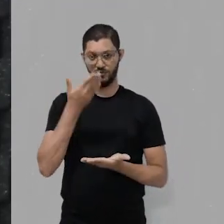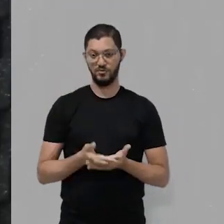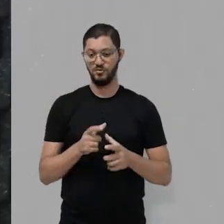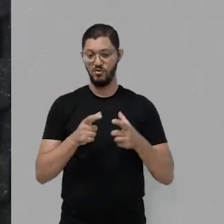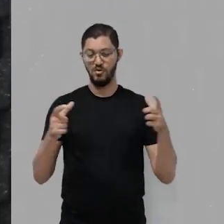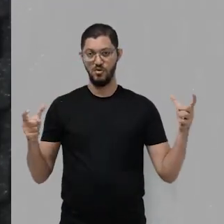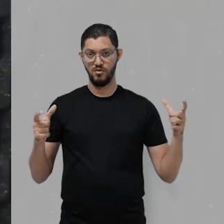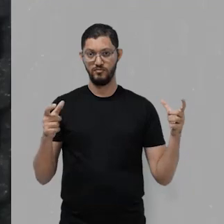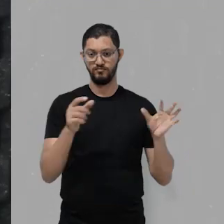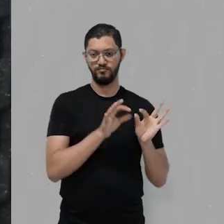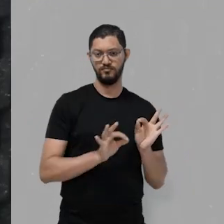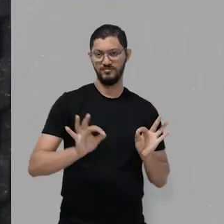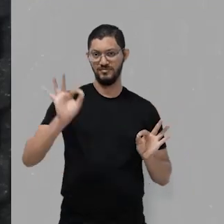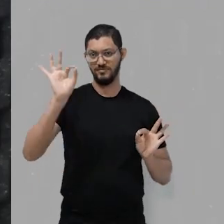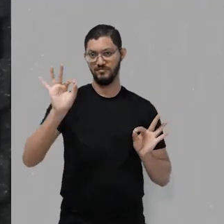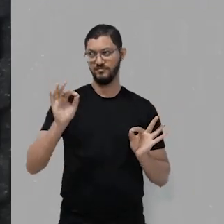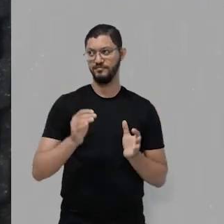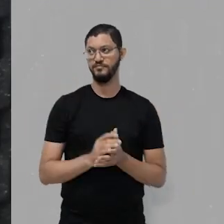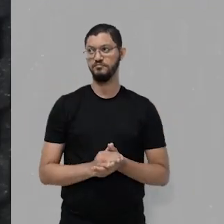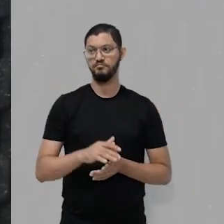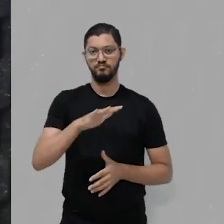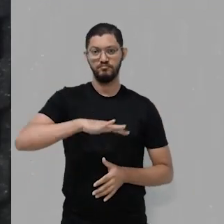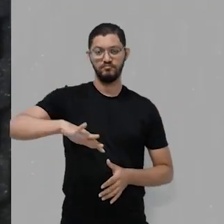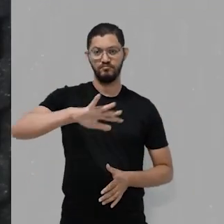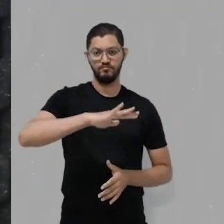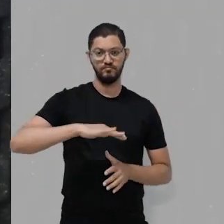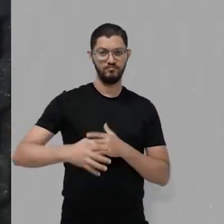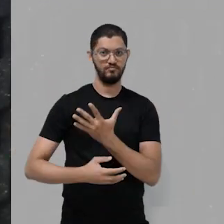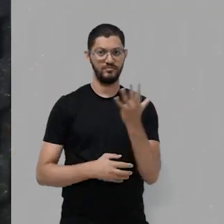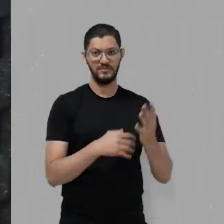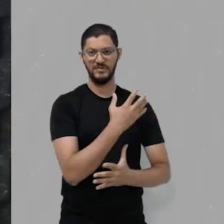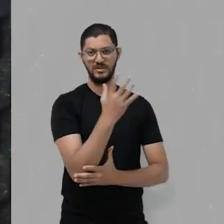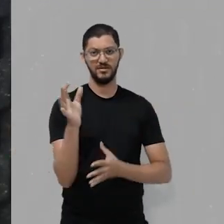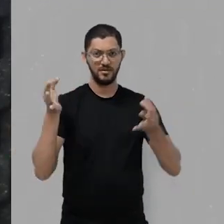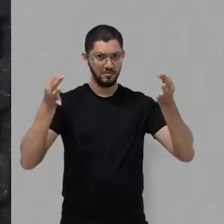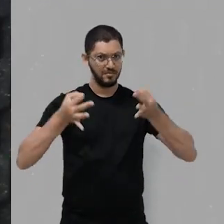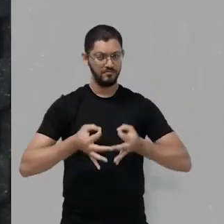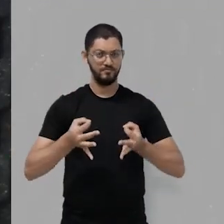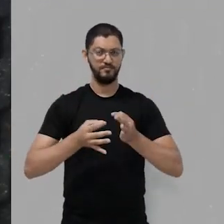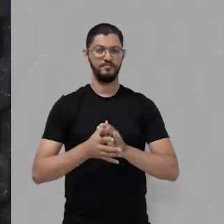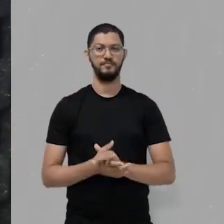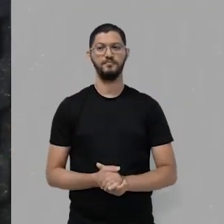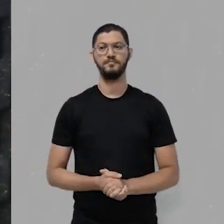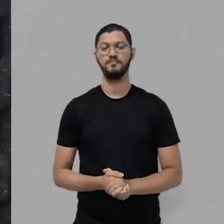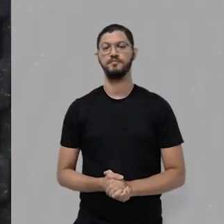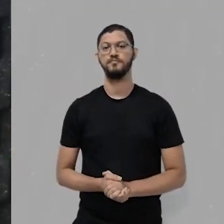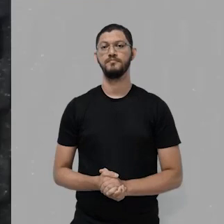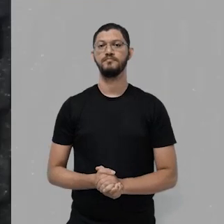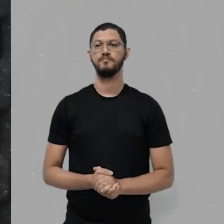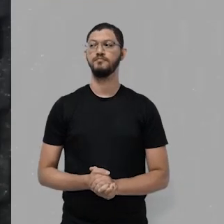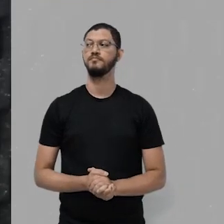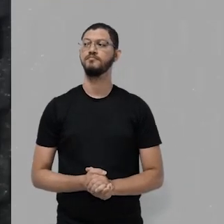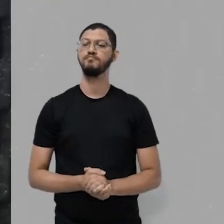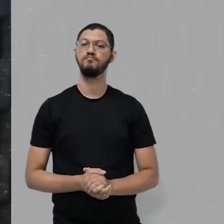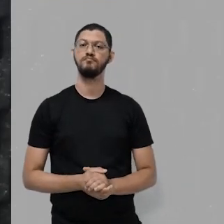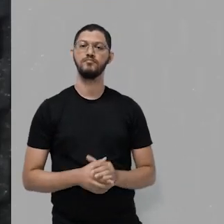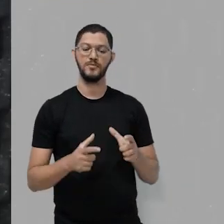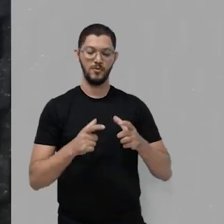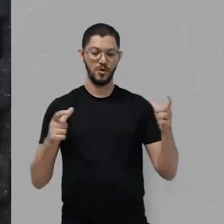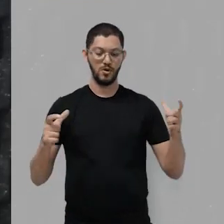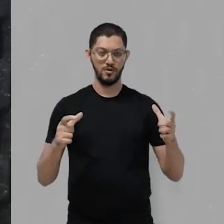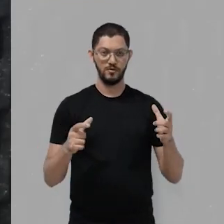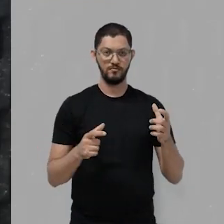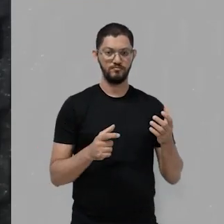crescer exponencialmente quando as condições ambientais são perfeitas. Então, ó, aumenta a quantidade